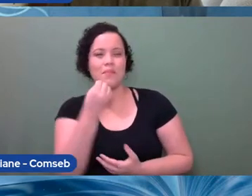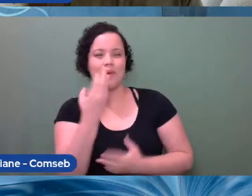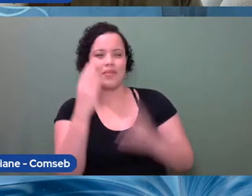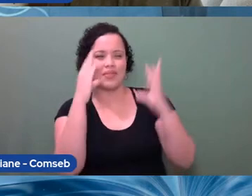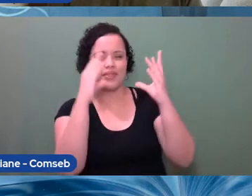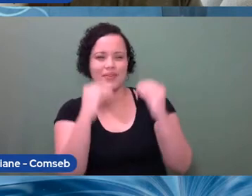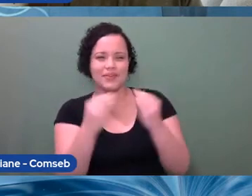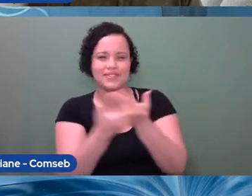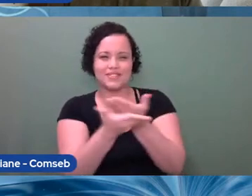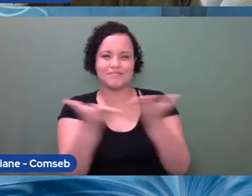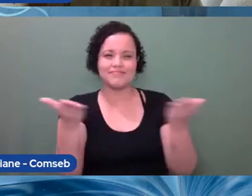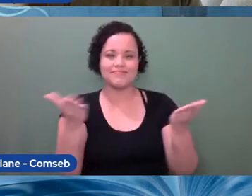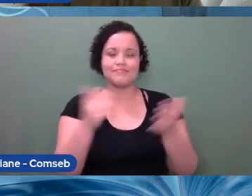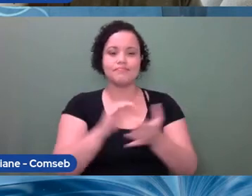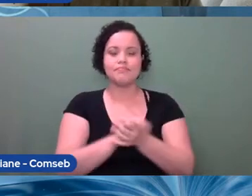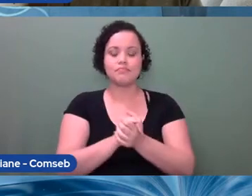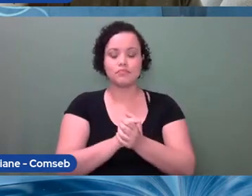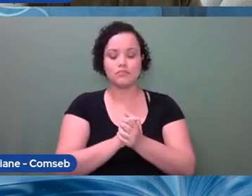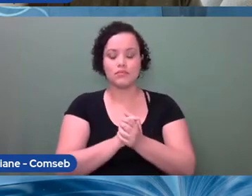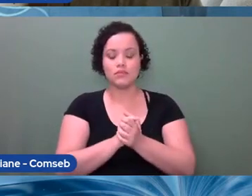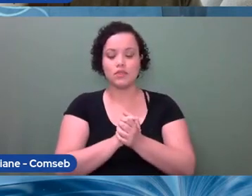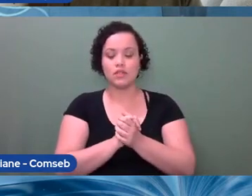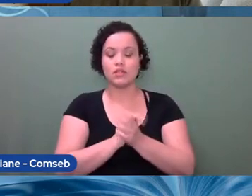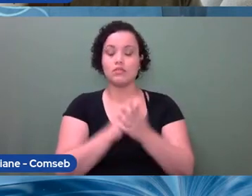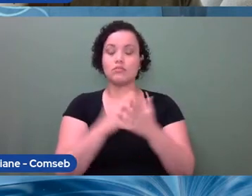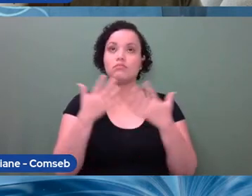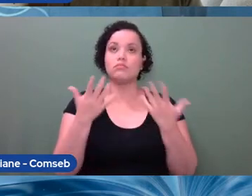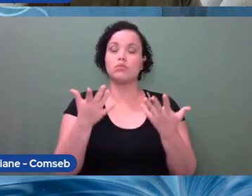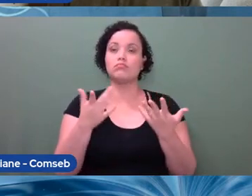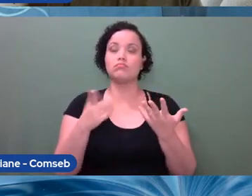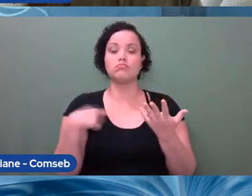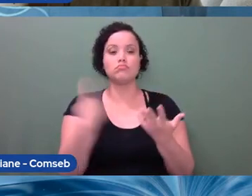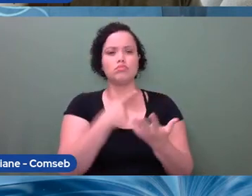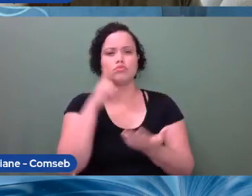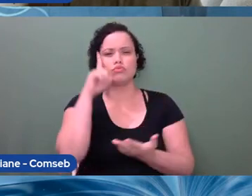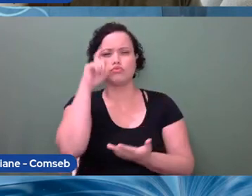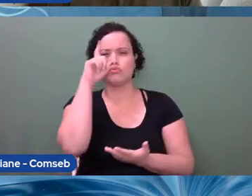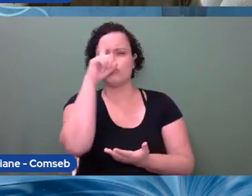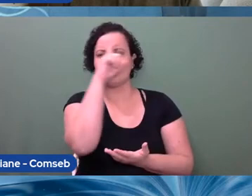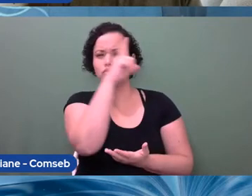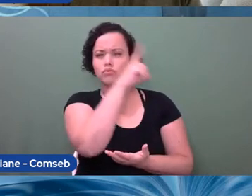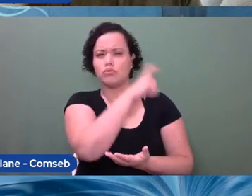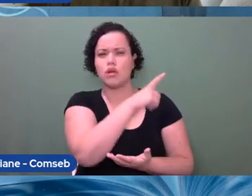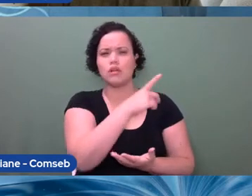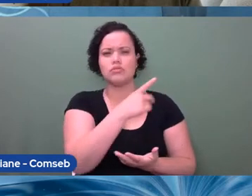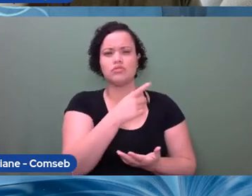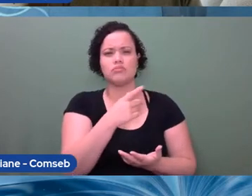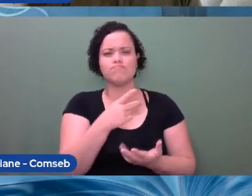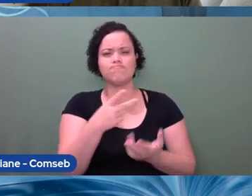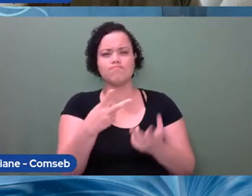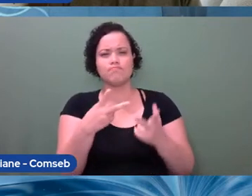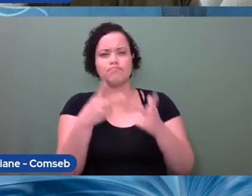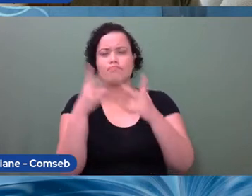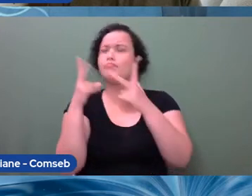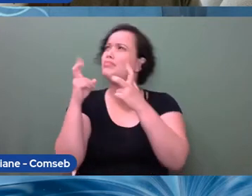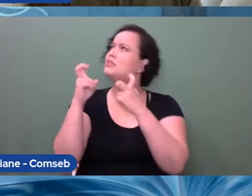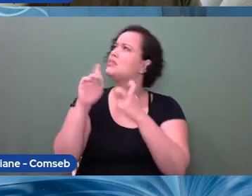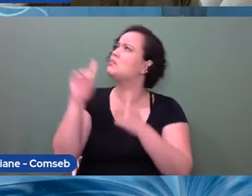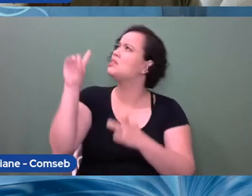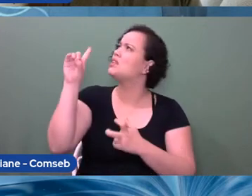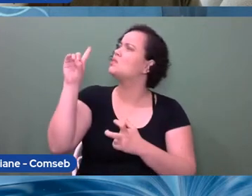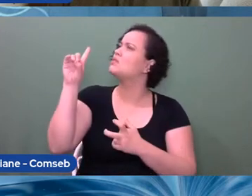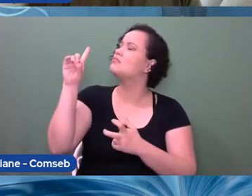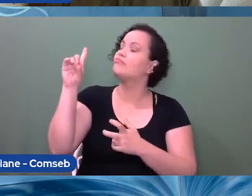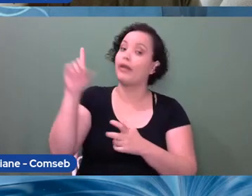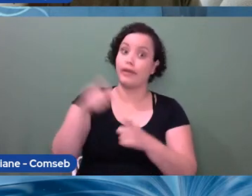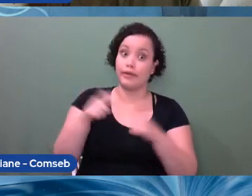Veja só, a nossa dificuldade em perceber Deus, ela é muito